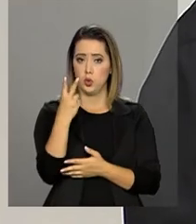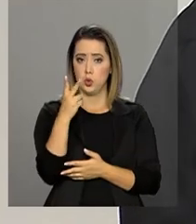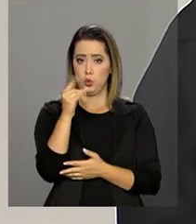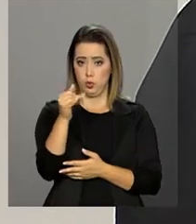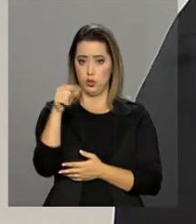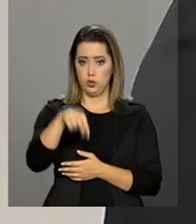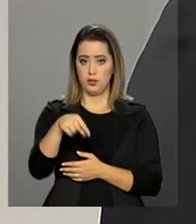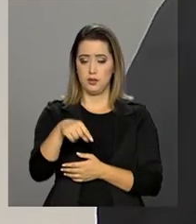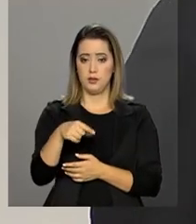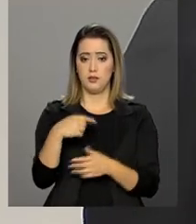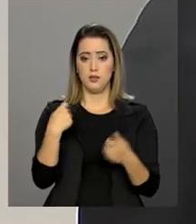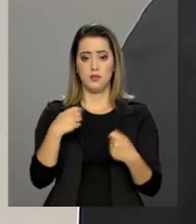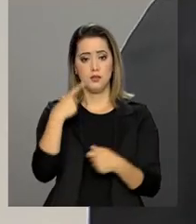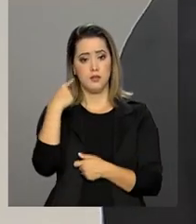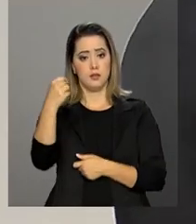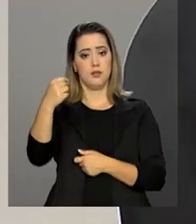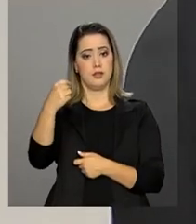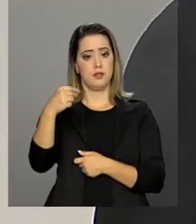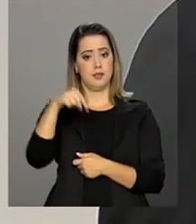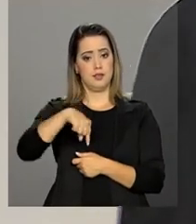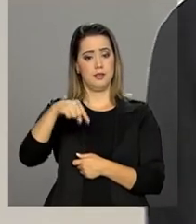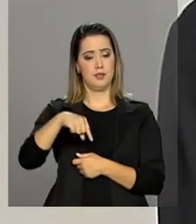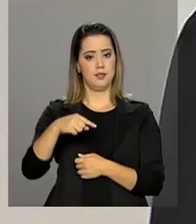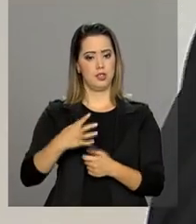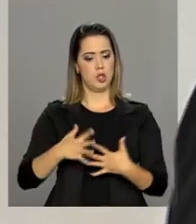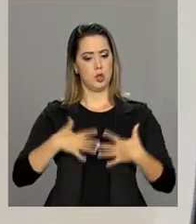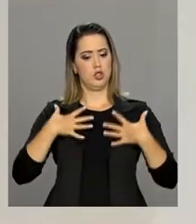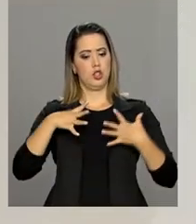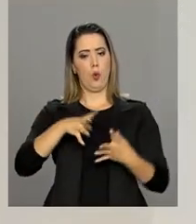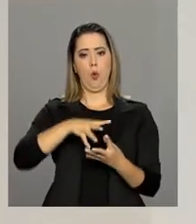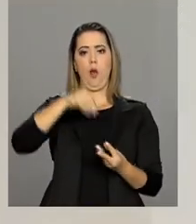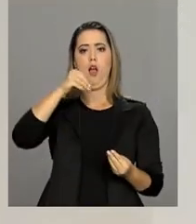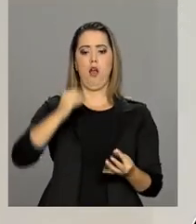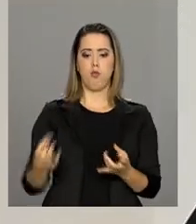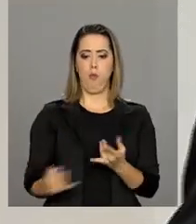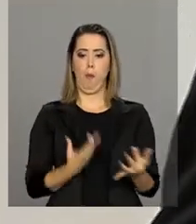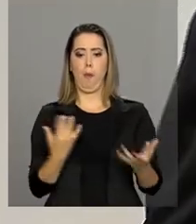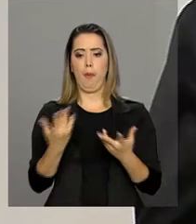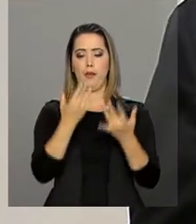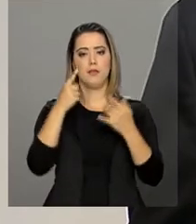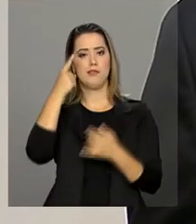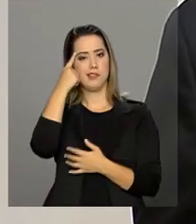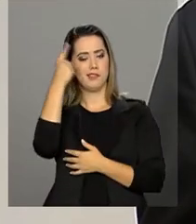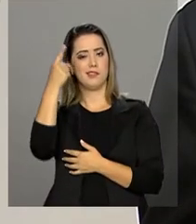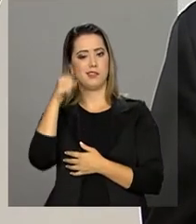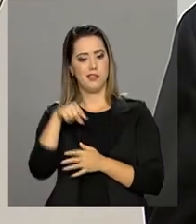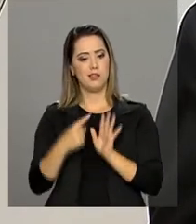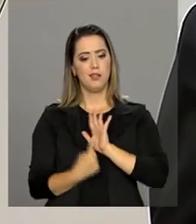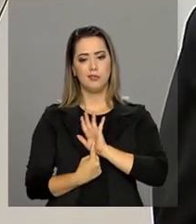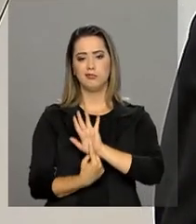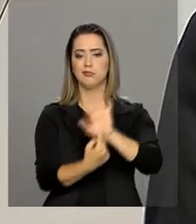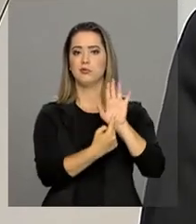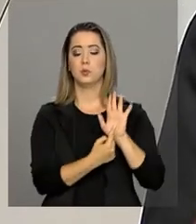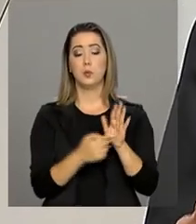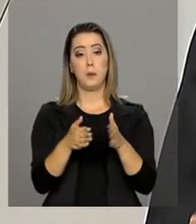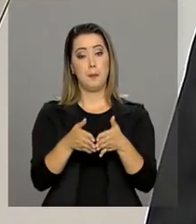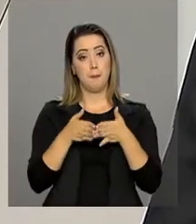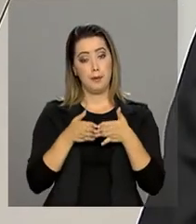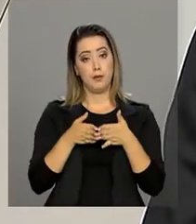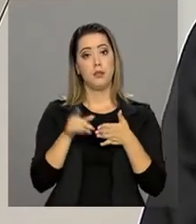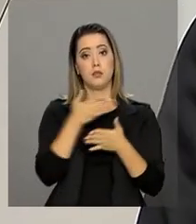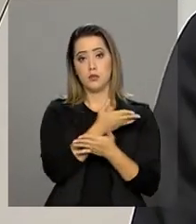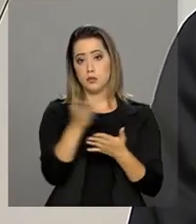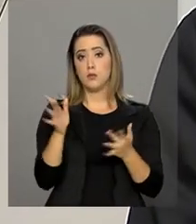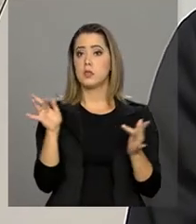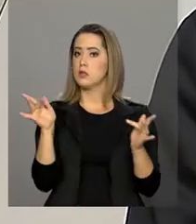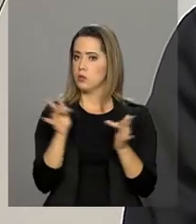portanto vou sair daqui com a alma inflamada incendiada pelas idéias que foram expostas eu peço que se concordarem